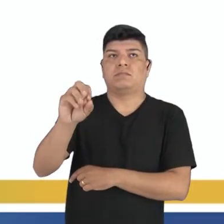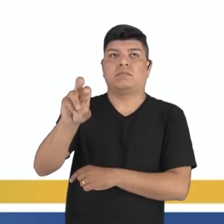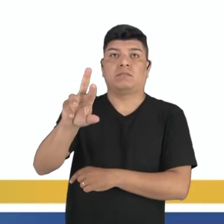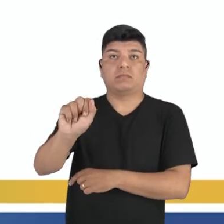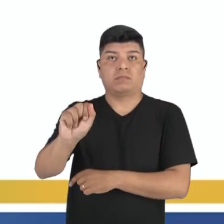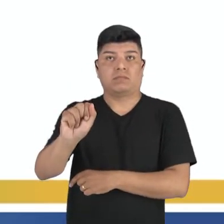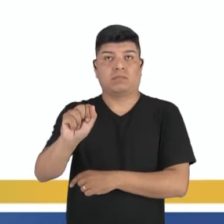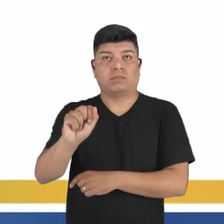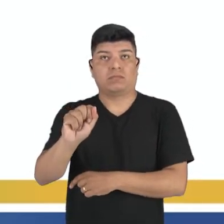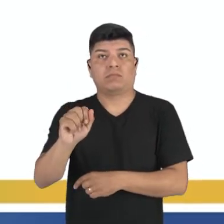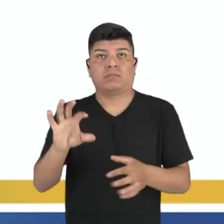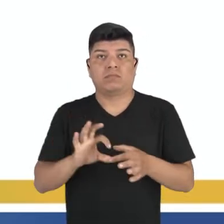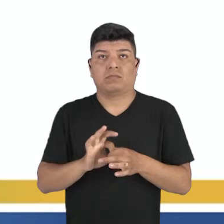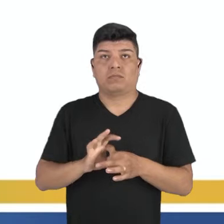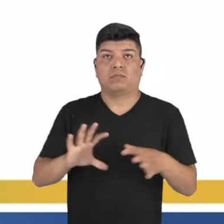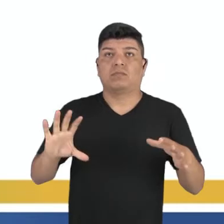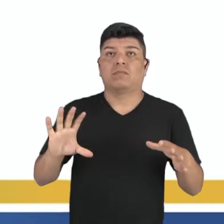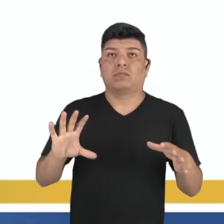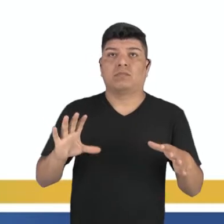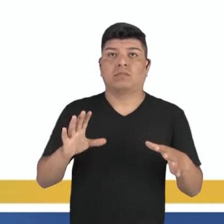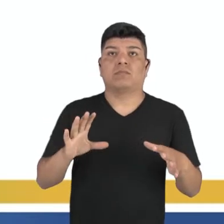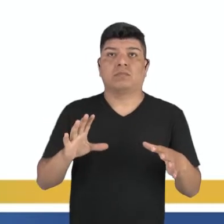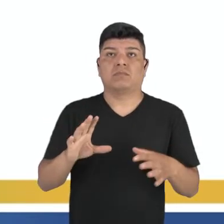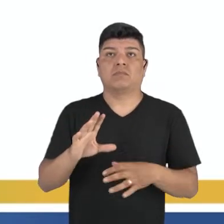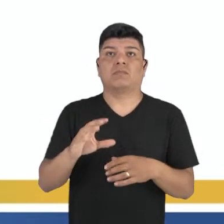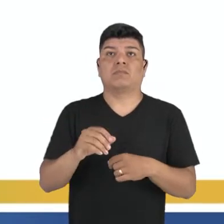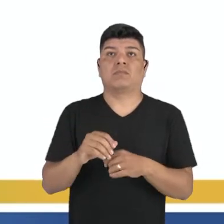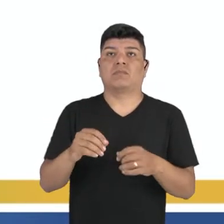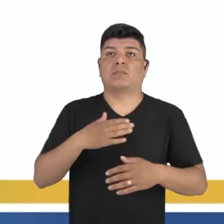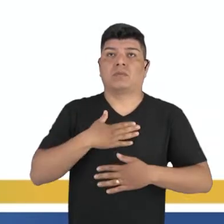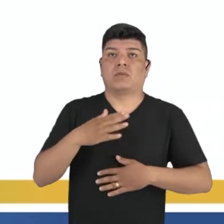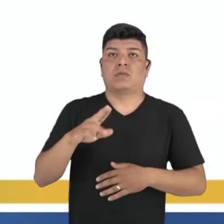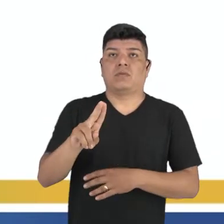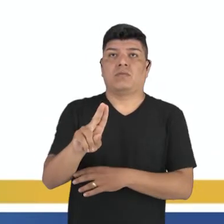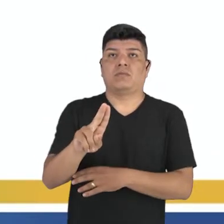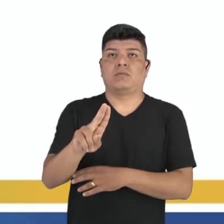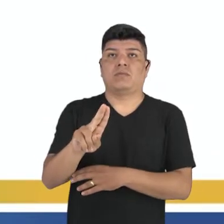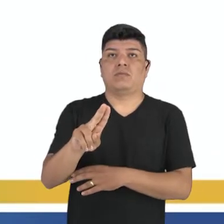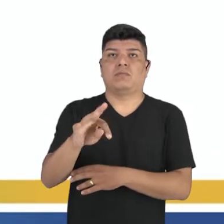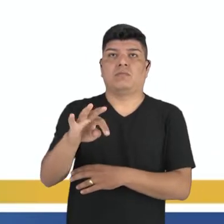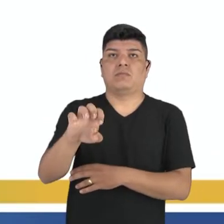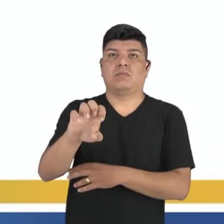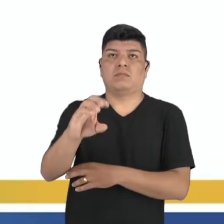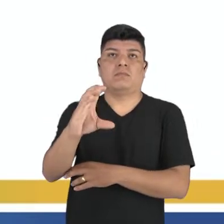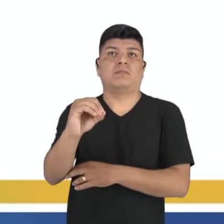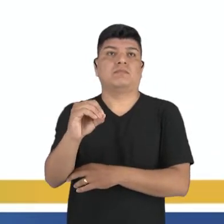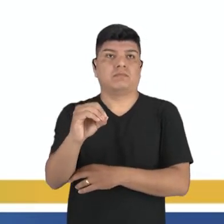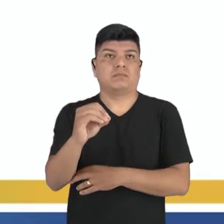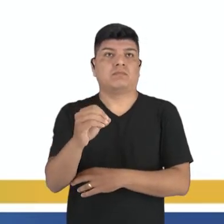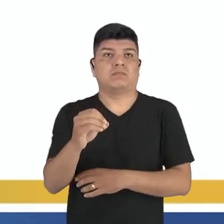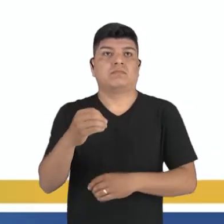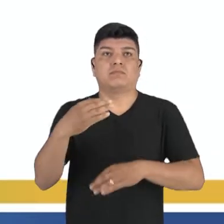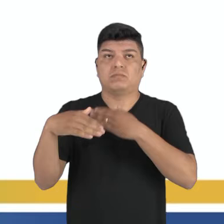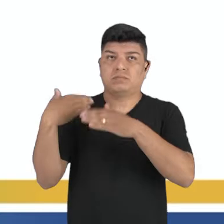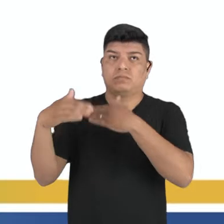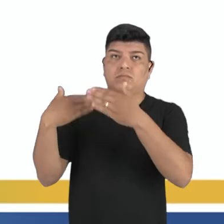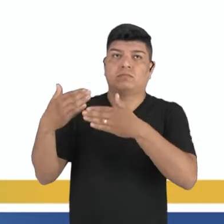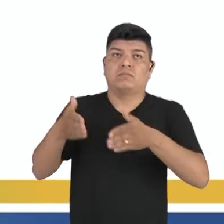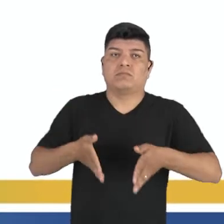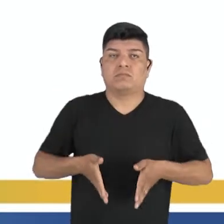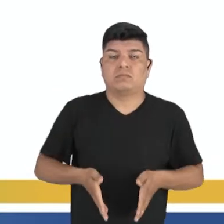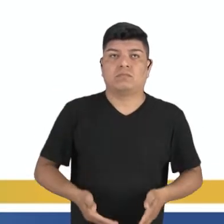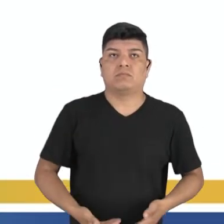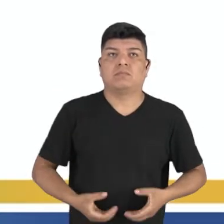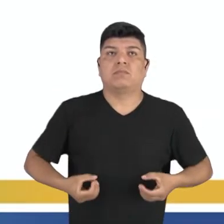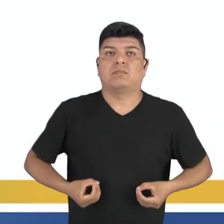originar ali o corpo lúteo, que secreta estradiol e progesterona, estimulando a manutenção e desenvolvimento na parede uterina,